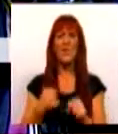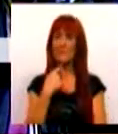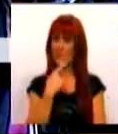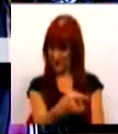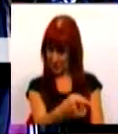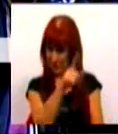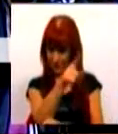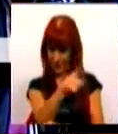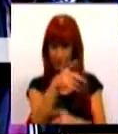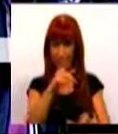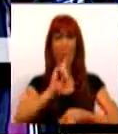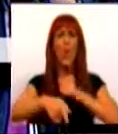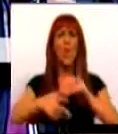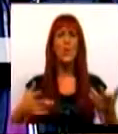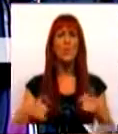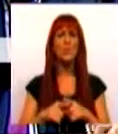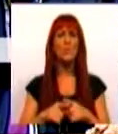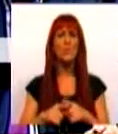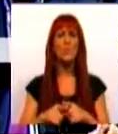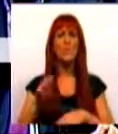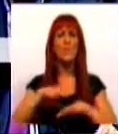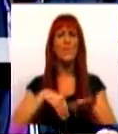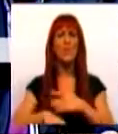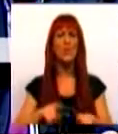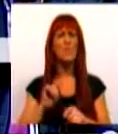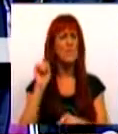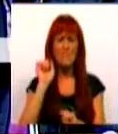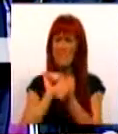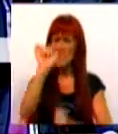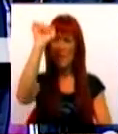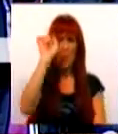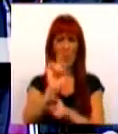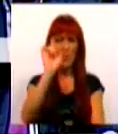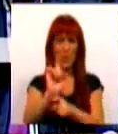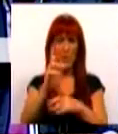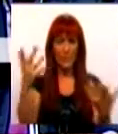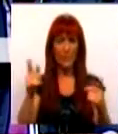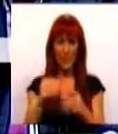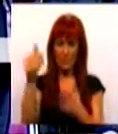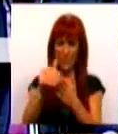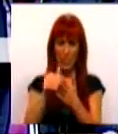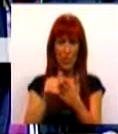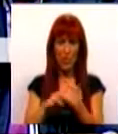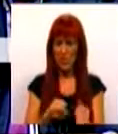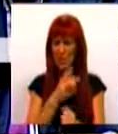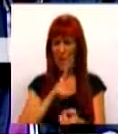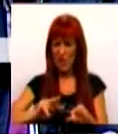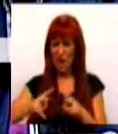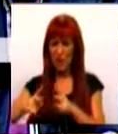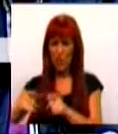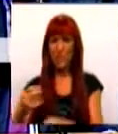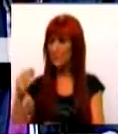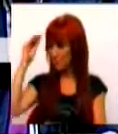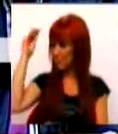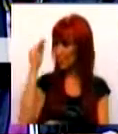referida foi feita no mesmo diploma onde se introduziram um conjunto de alterações